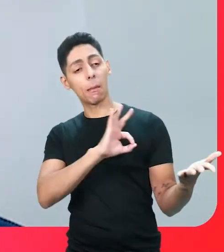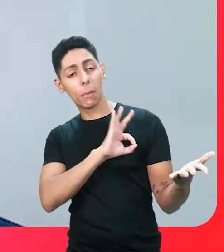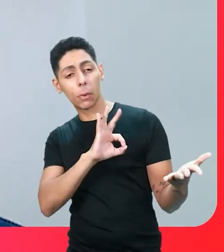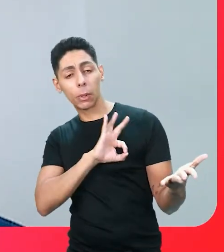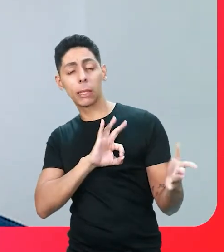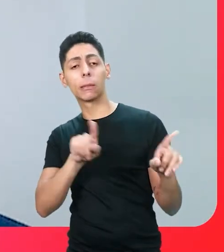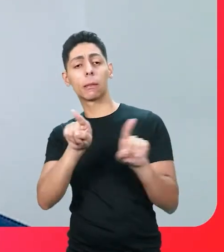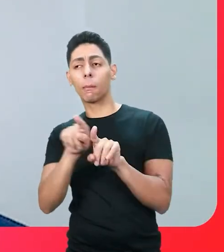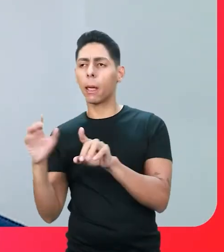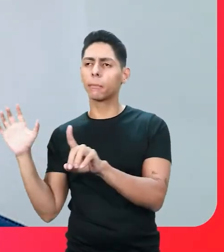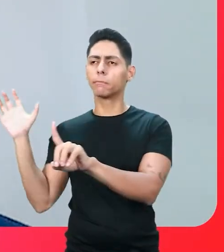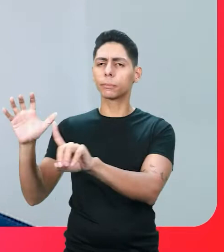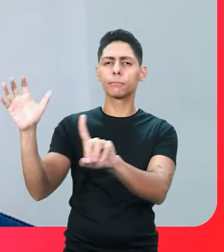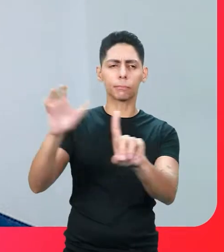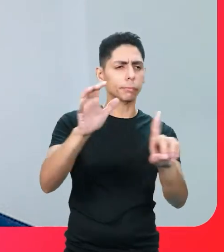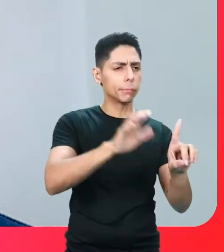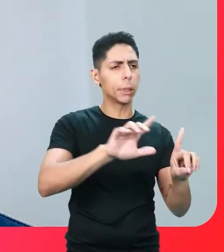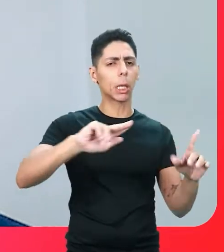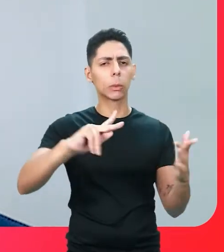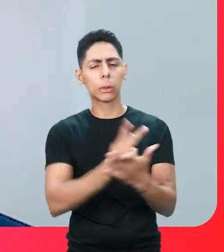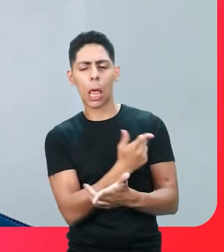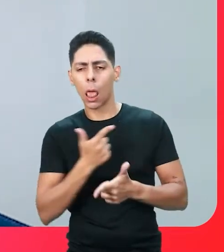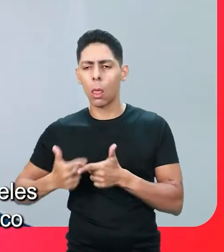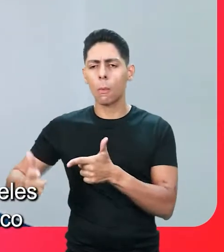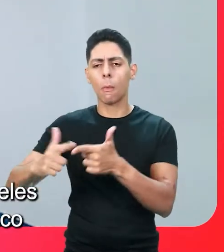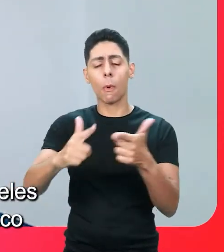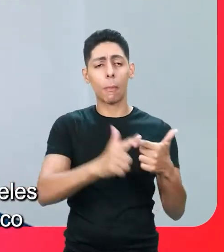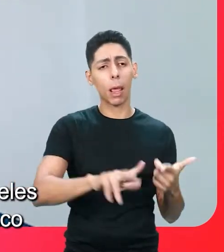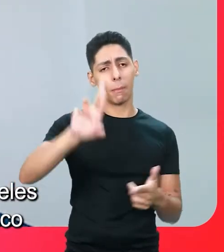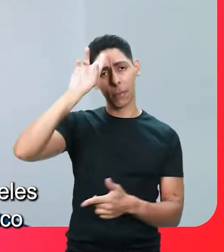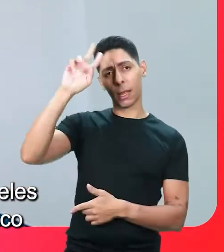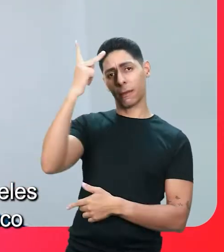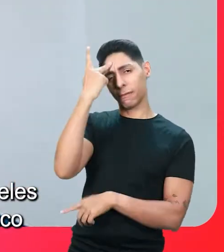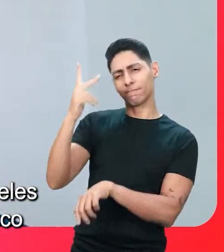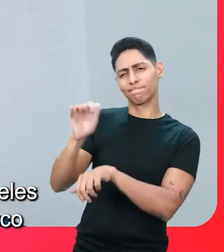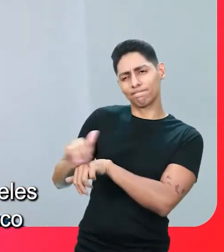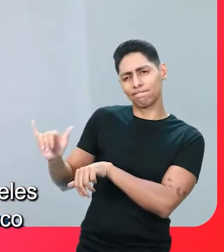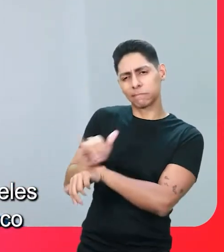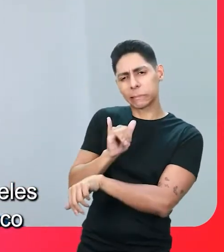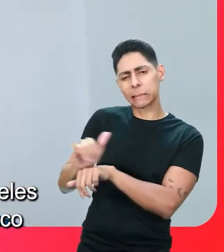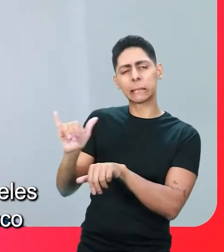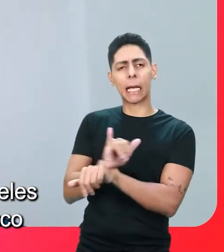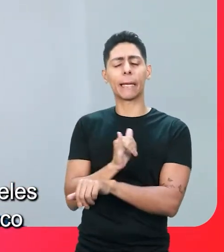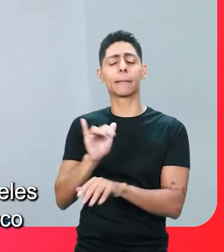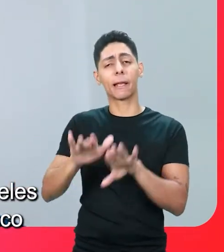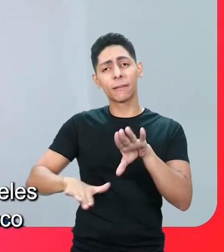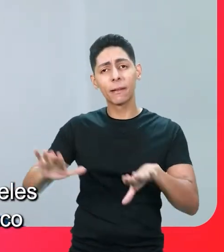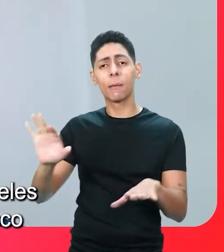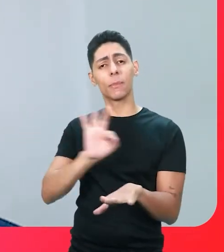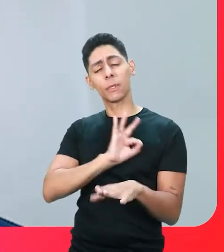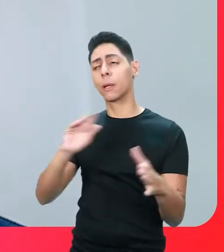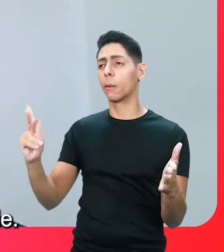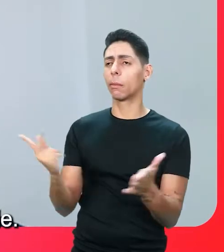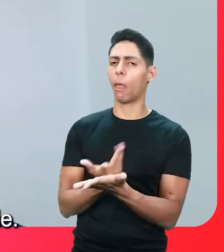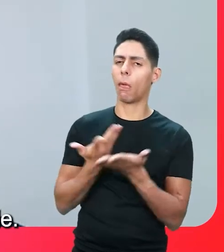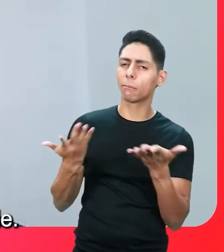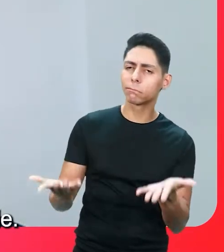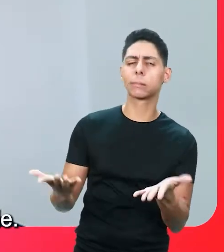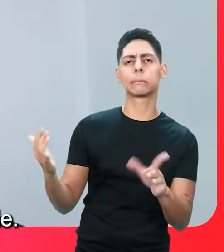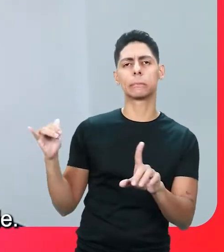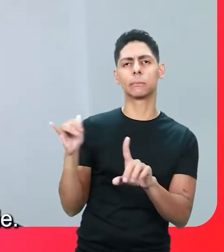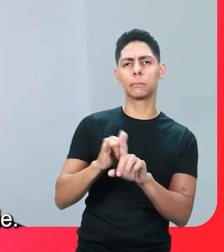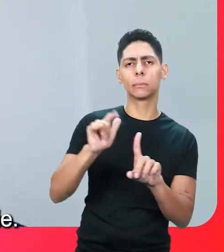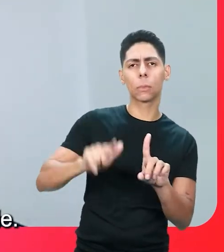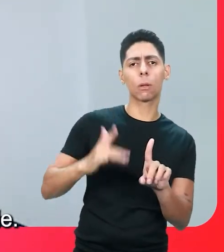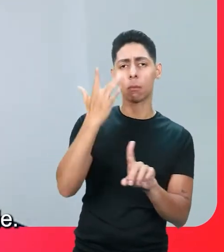fazendo aquelas atrocidades e aqueles equívocos estratégicos que muitas vezes a polícia também comete, colocando em risco as